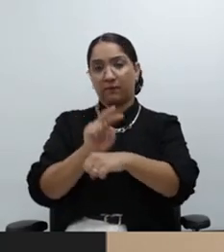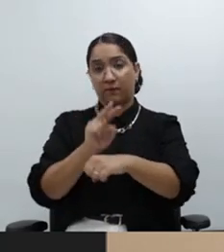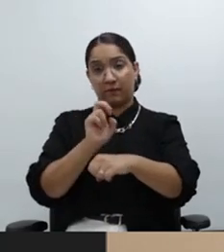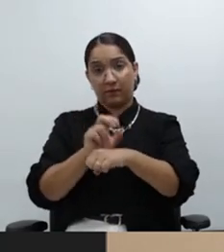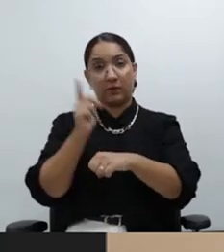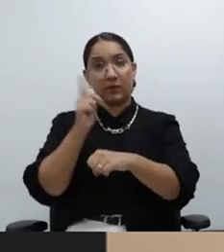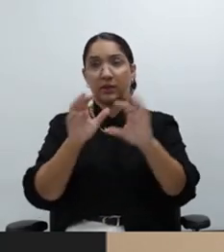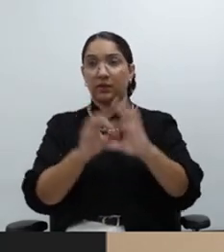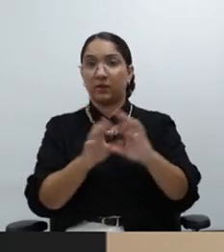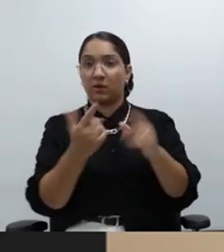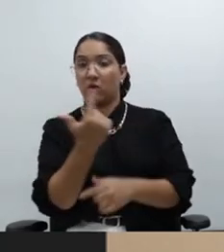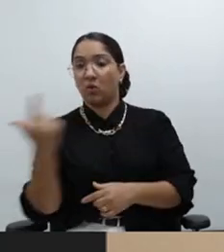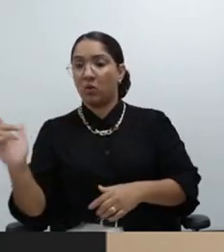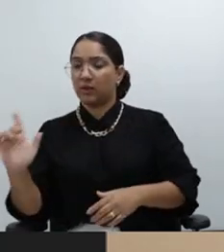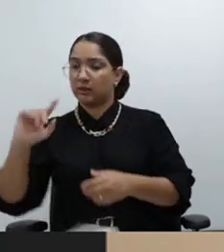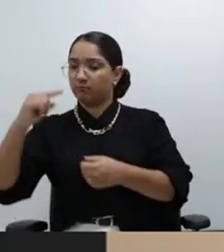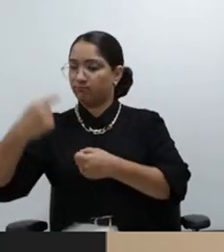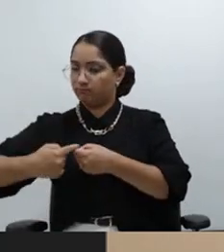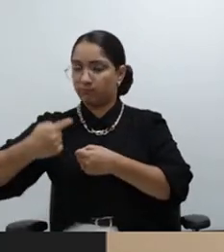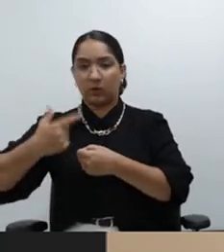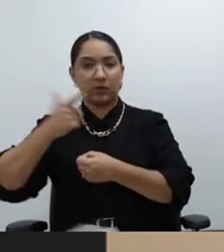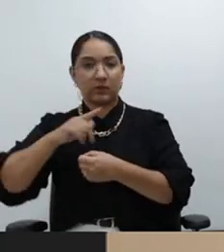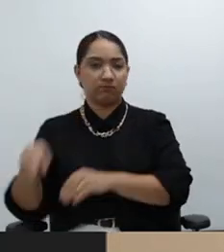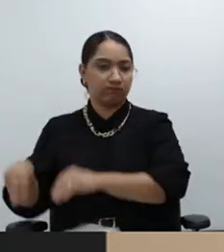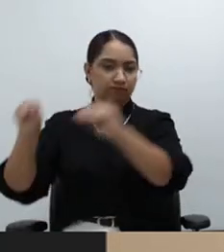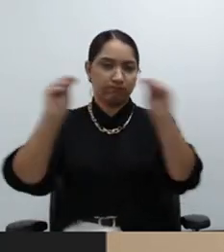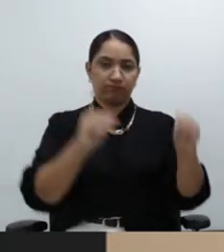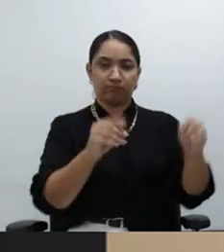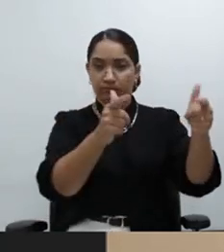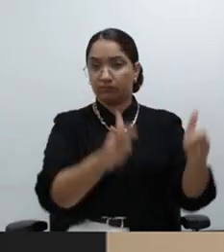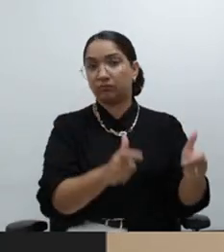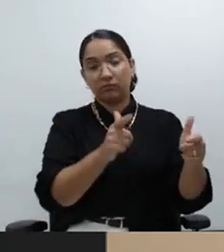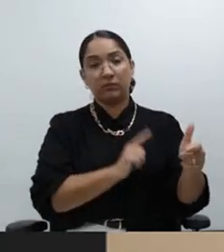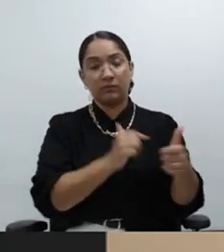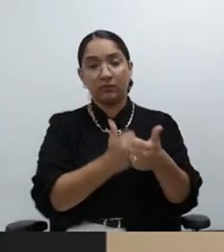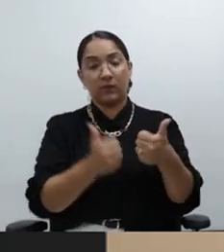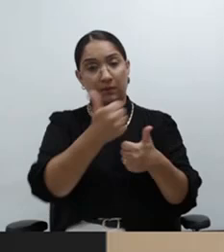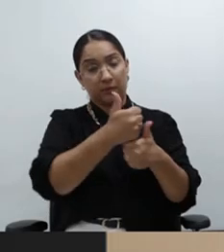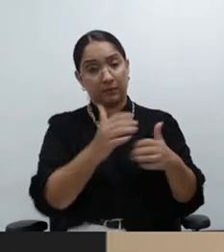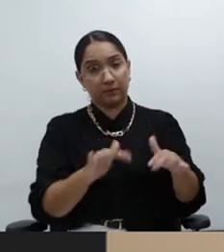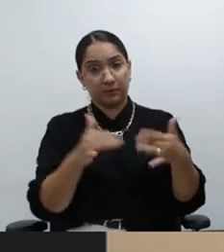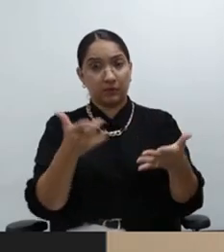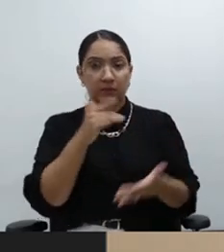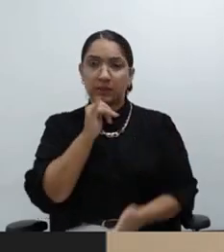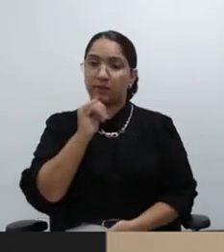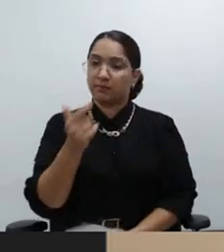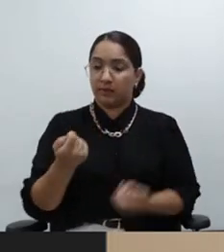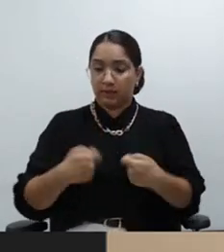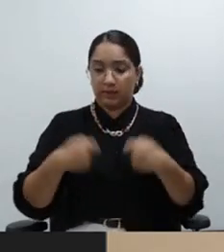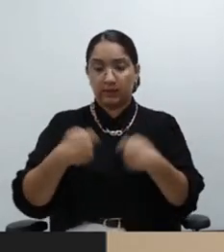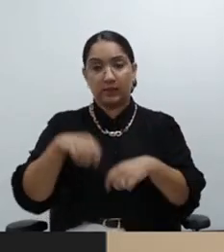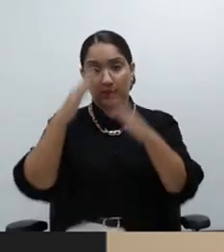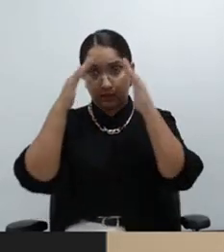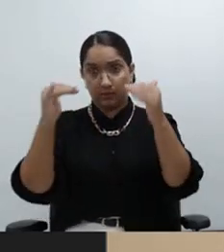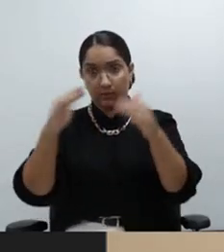designação para outra cidade apenas de forma subsidiária, o que não se repetiu, então, no ato do SIC.